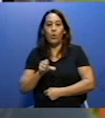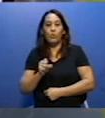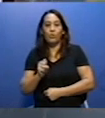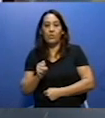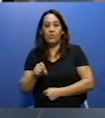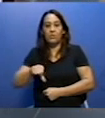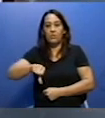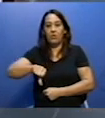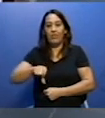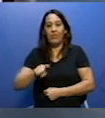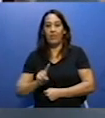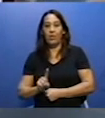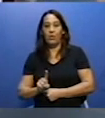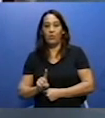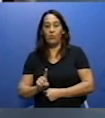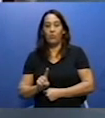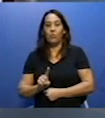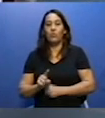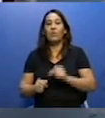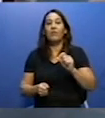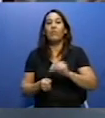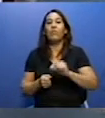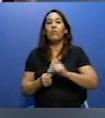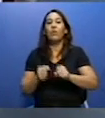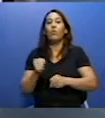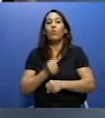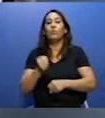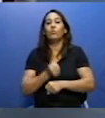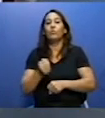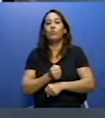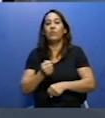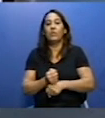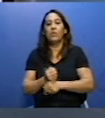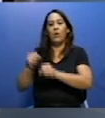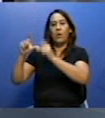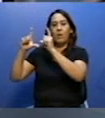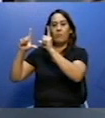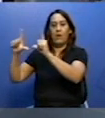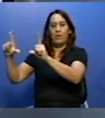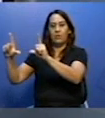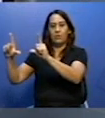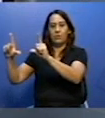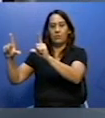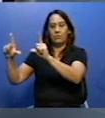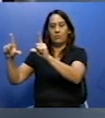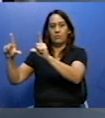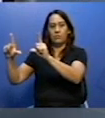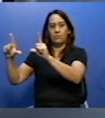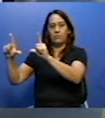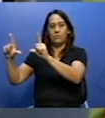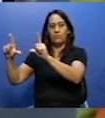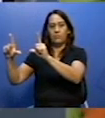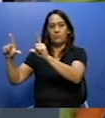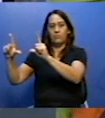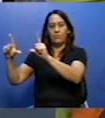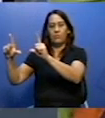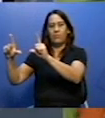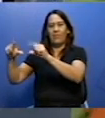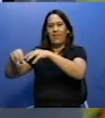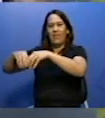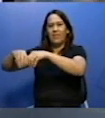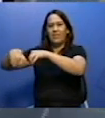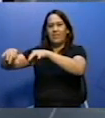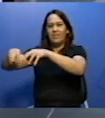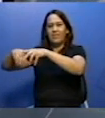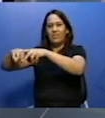1891, quando ela foi inaugurada. Olha a imagem. Olha que a estrada é de terra,